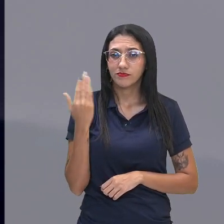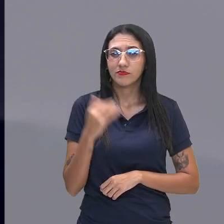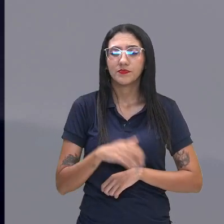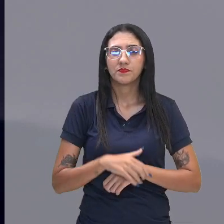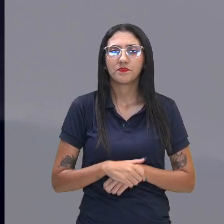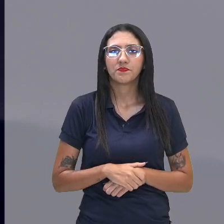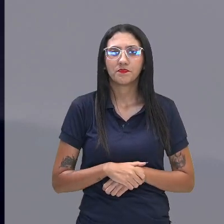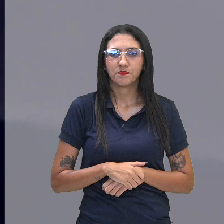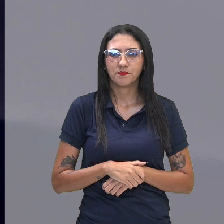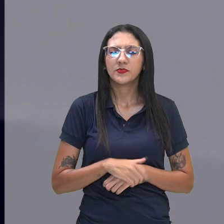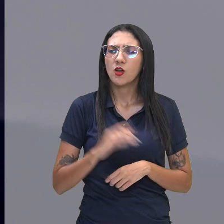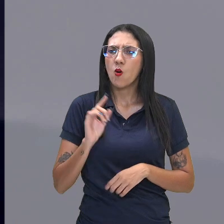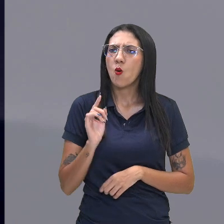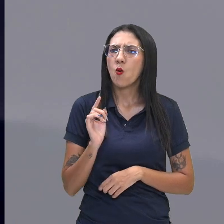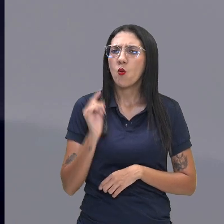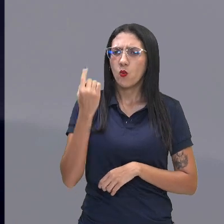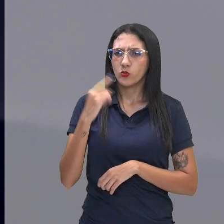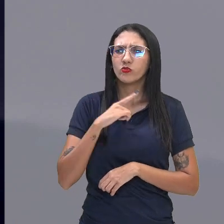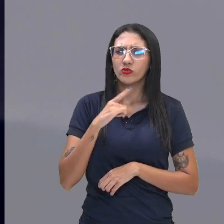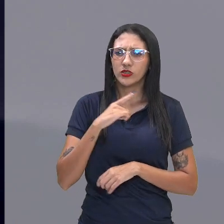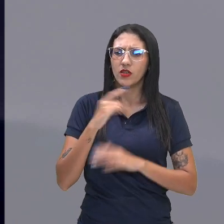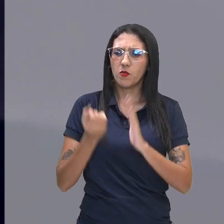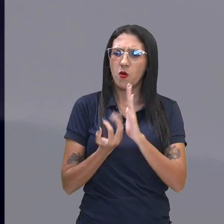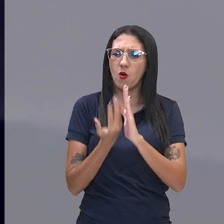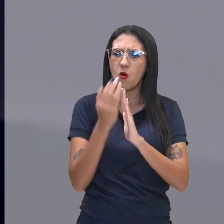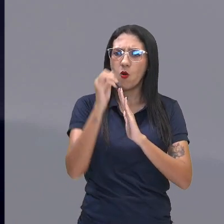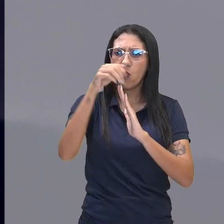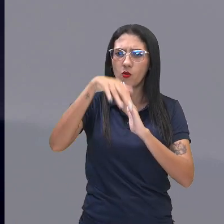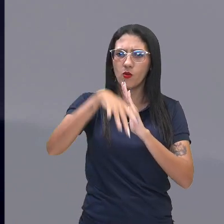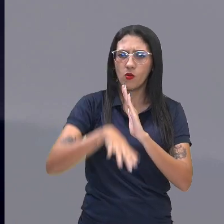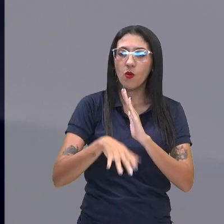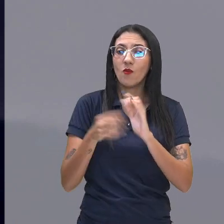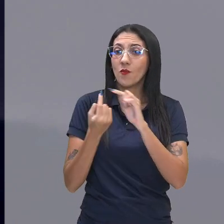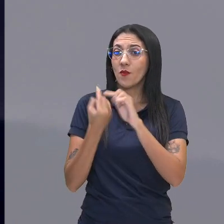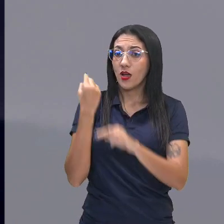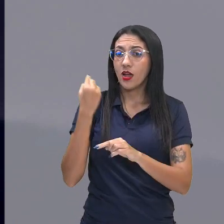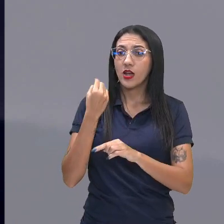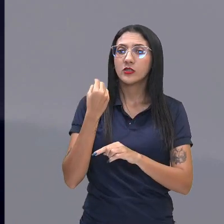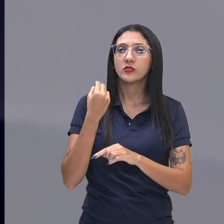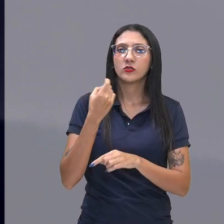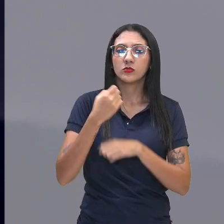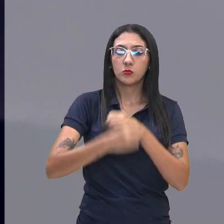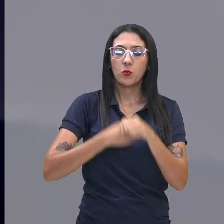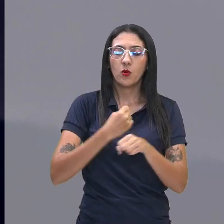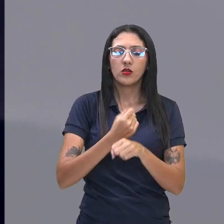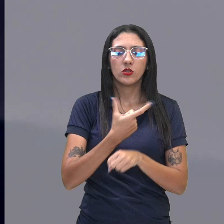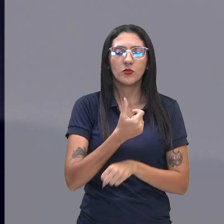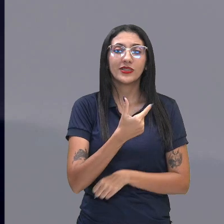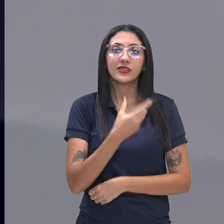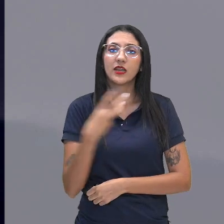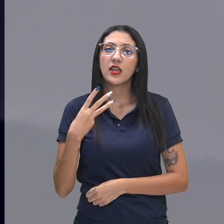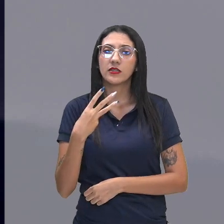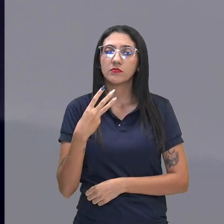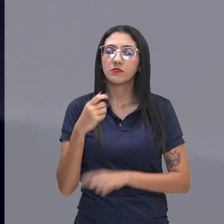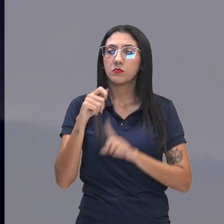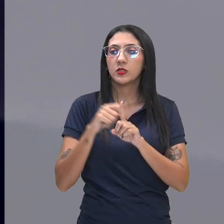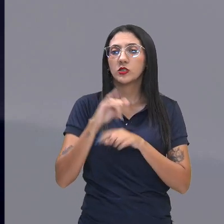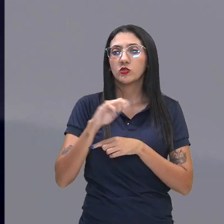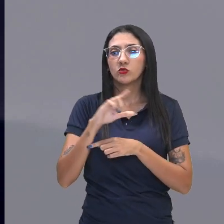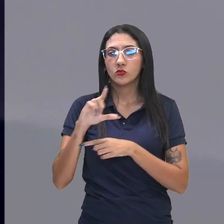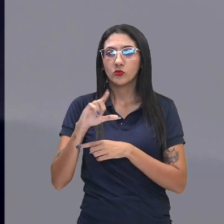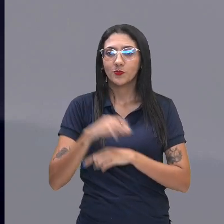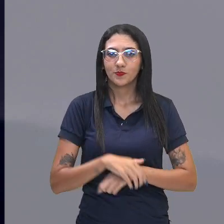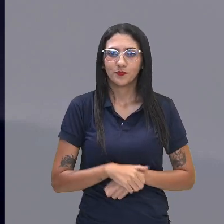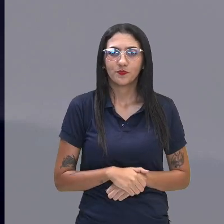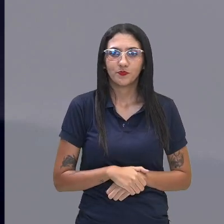grande erupção aconteceu em julho de 2013 e não teve vítimas, certo? O que pode acontecer é que em